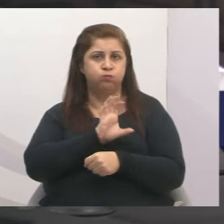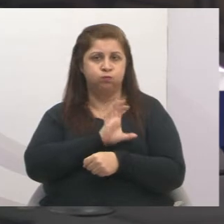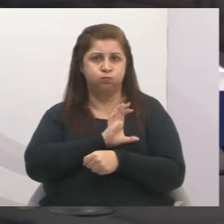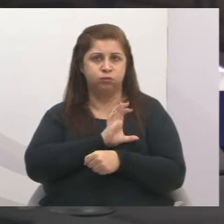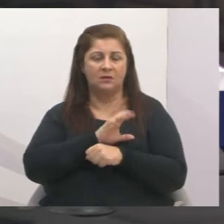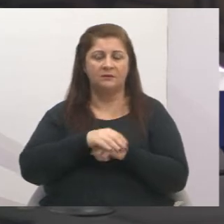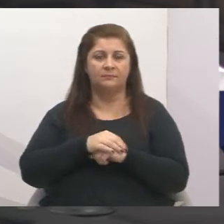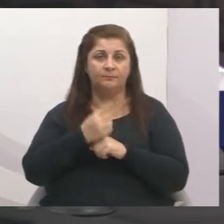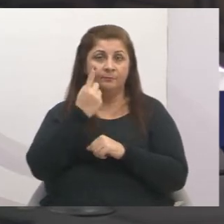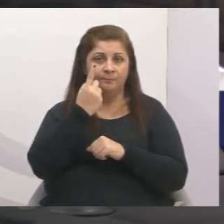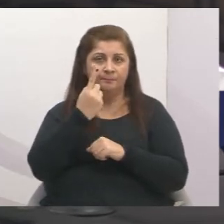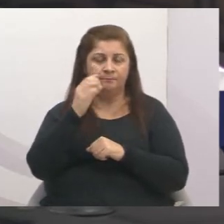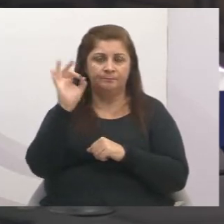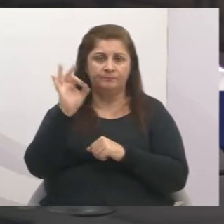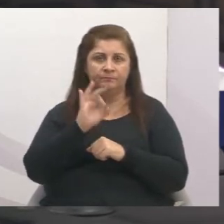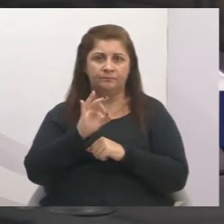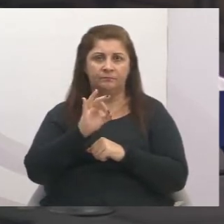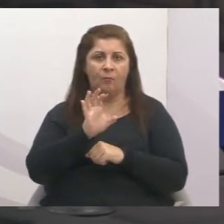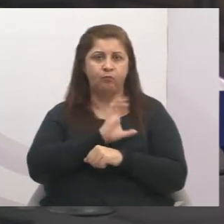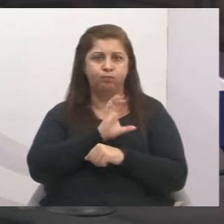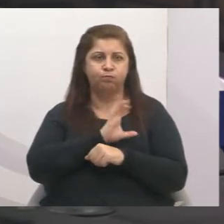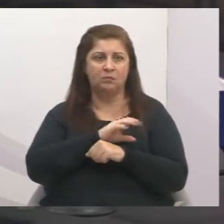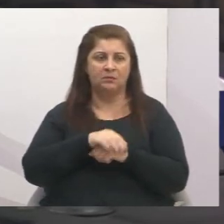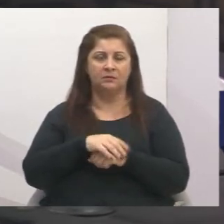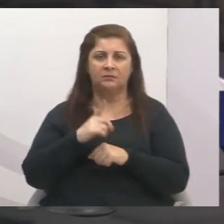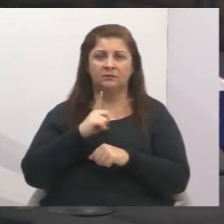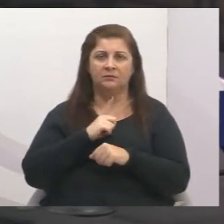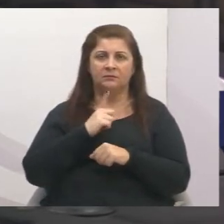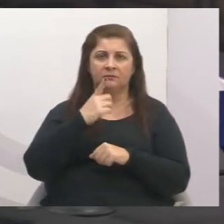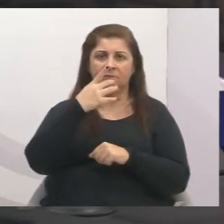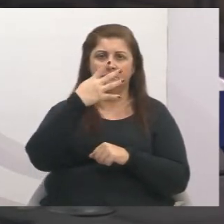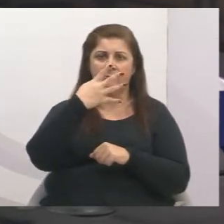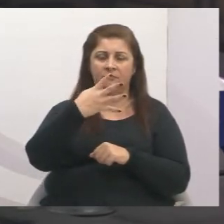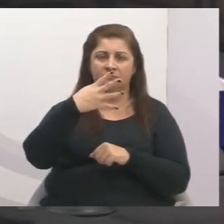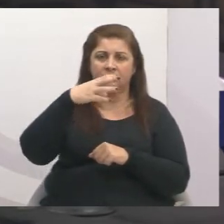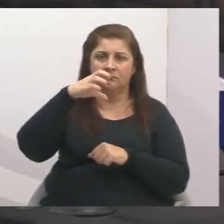1%, detém